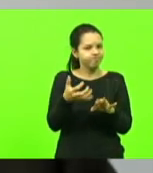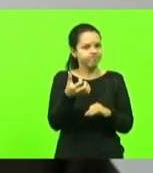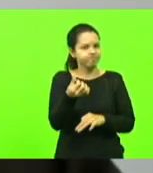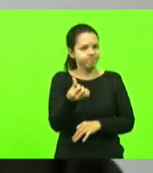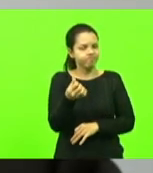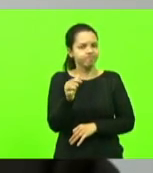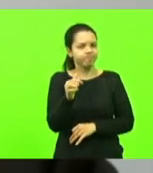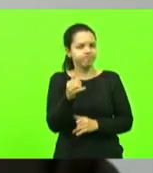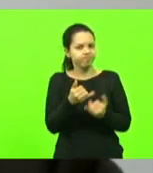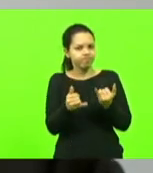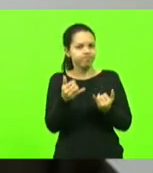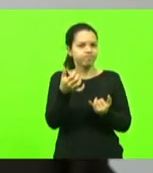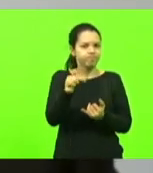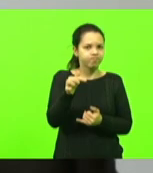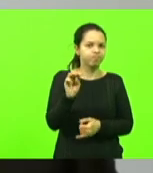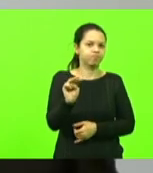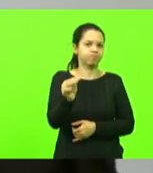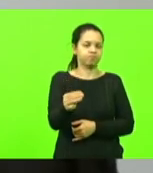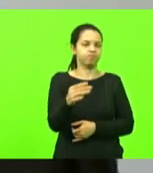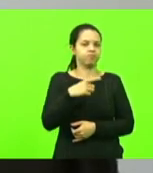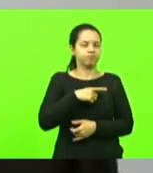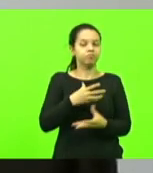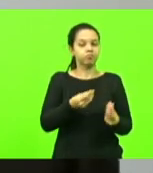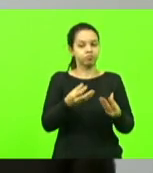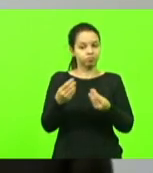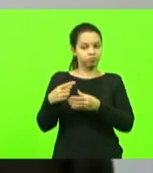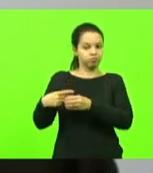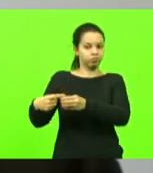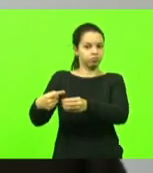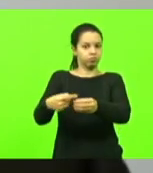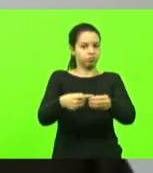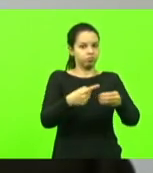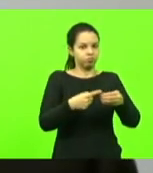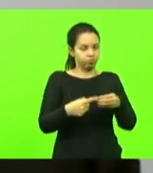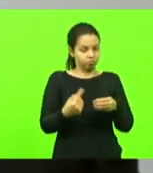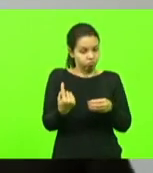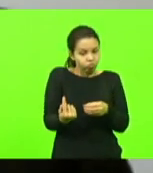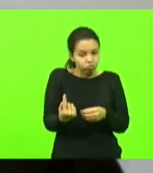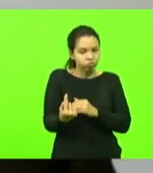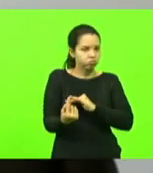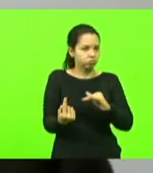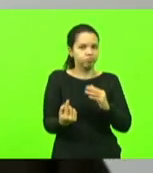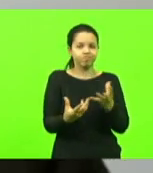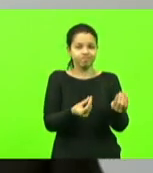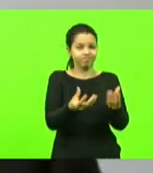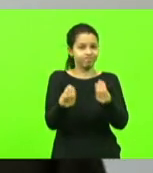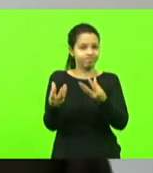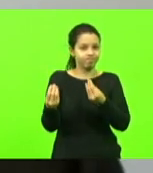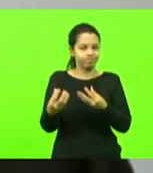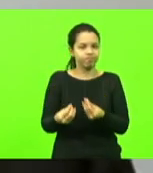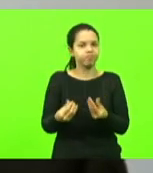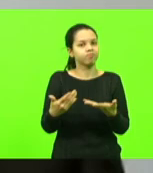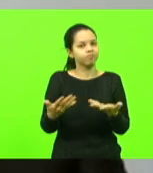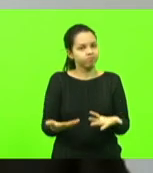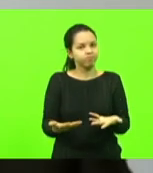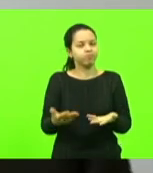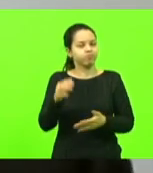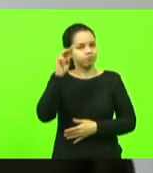milhões. Só que nós temos vários municípios para distribuir, não é só numa cidade, né? Então, eu espero que o governador Carlos